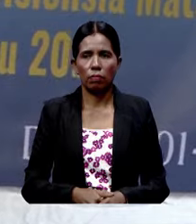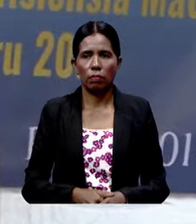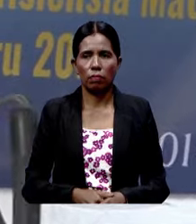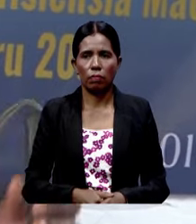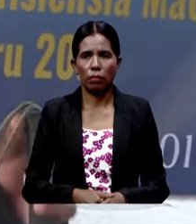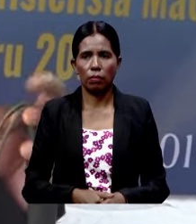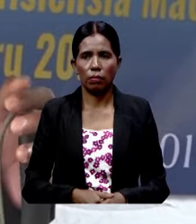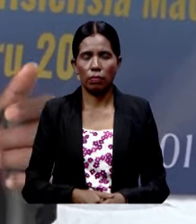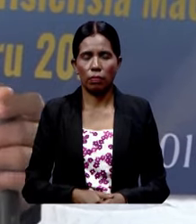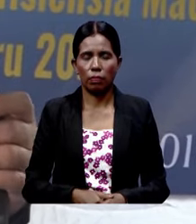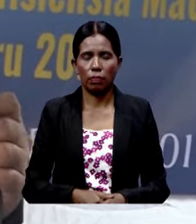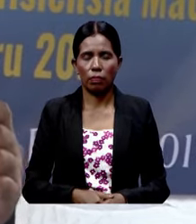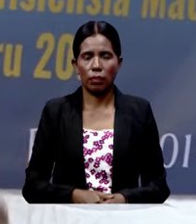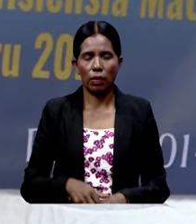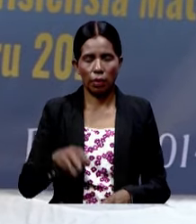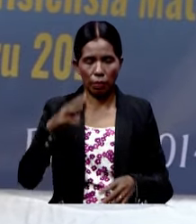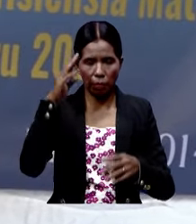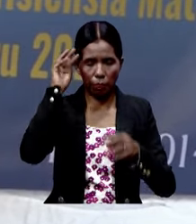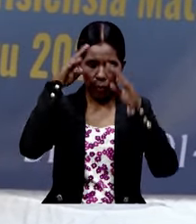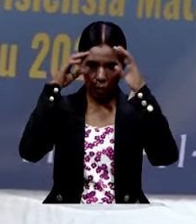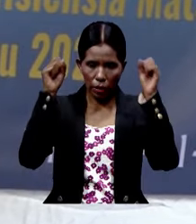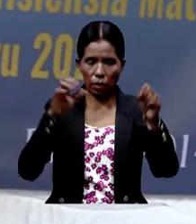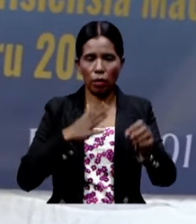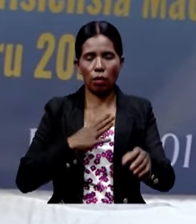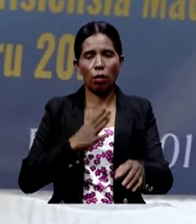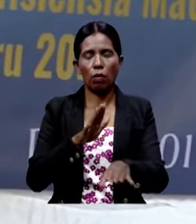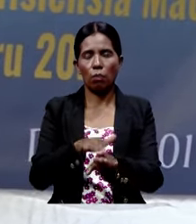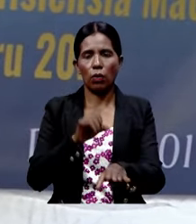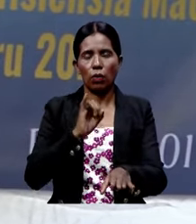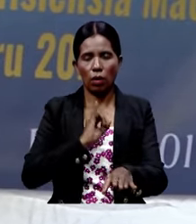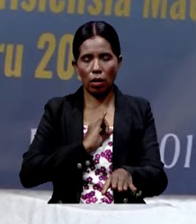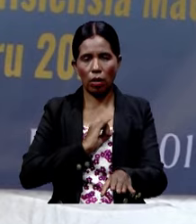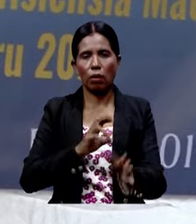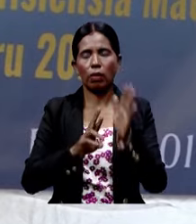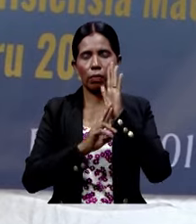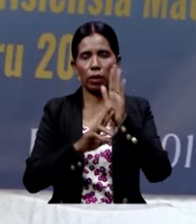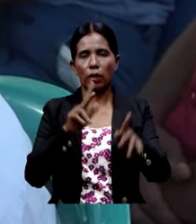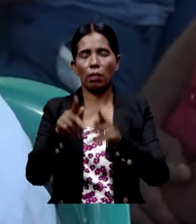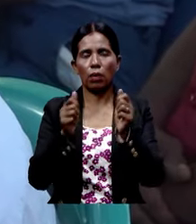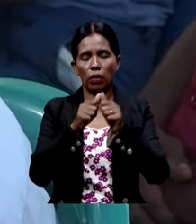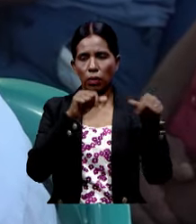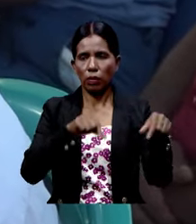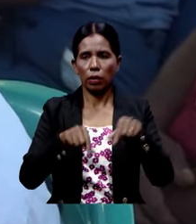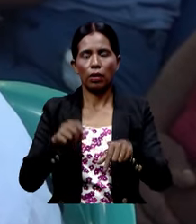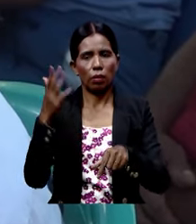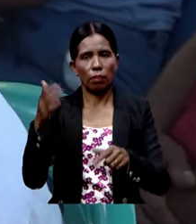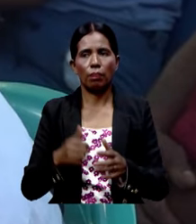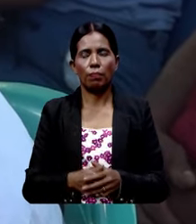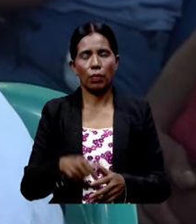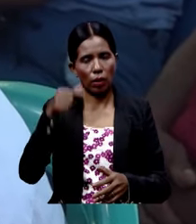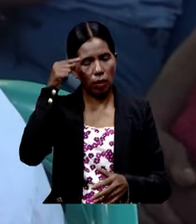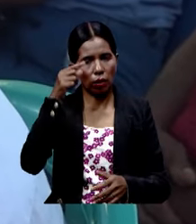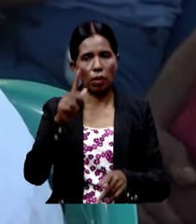Nema, Sua Excelência, o convida ao ba, representa, é uma deficiência, né? Caspar